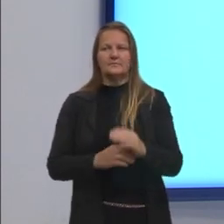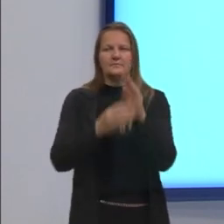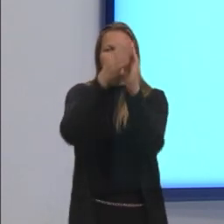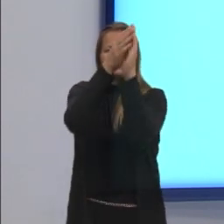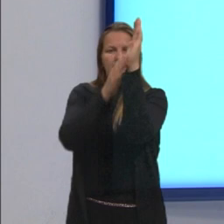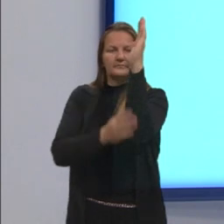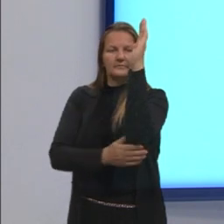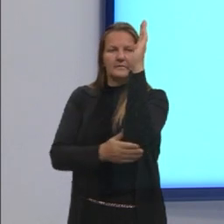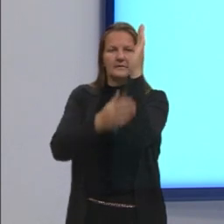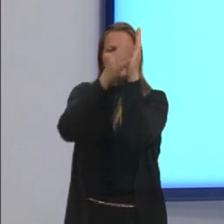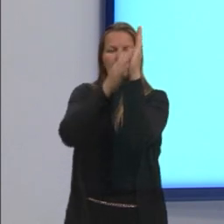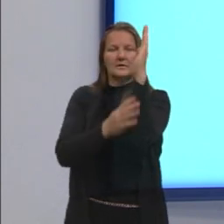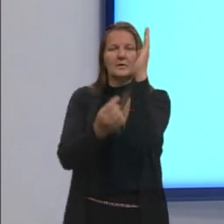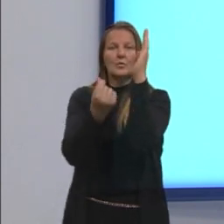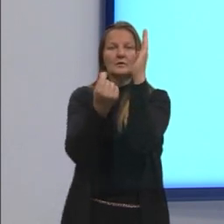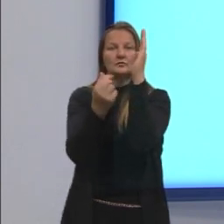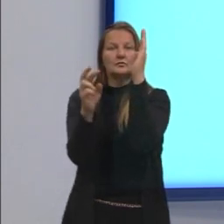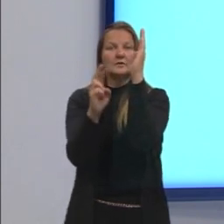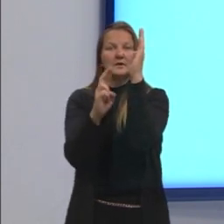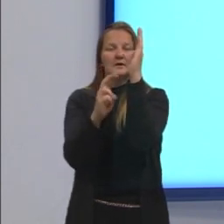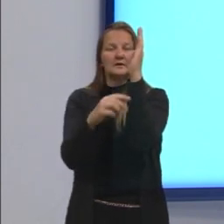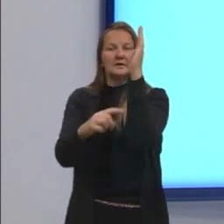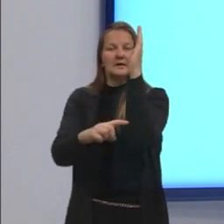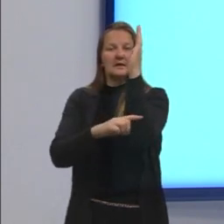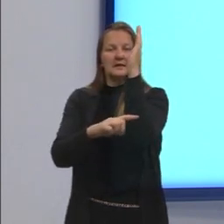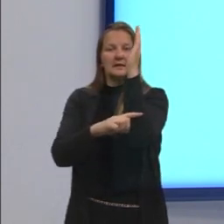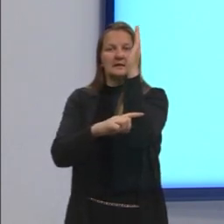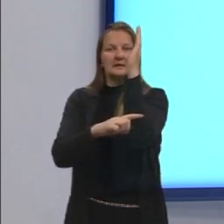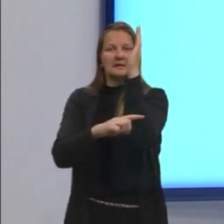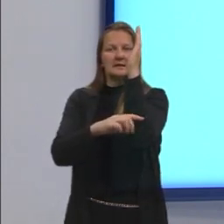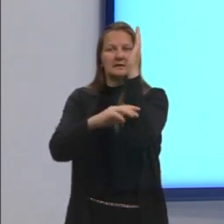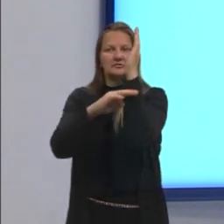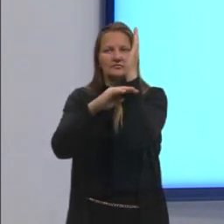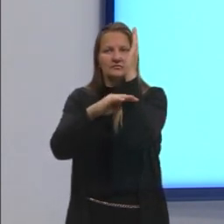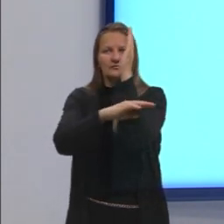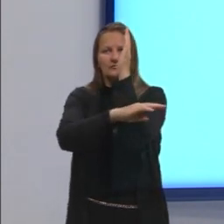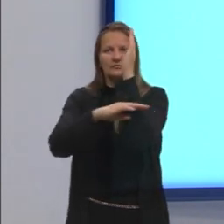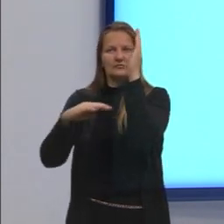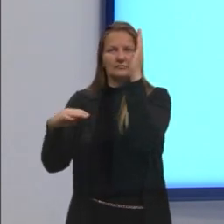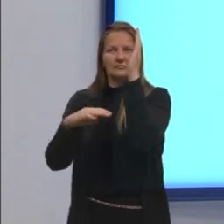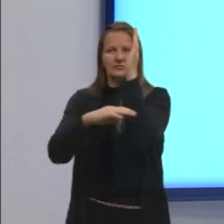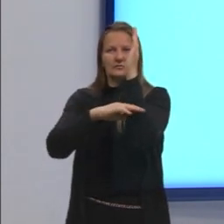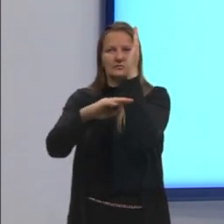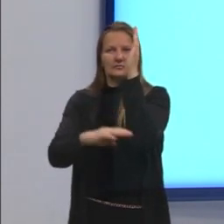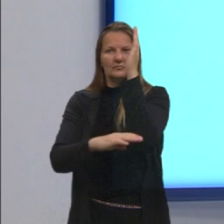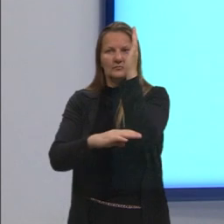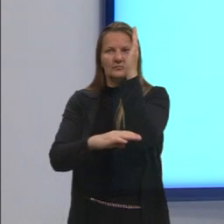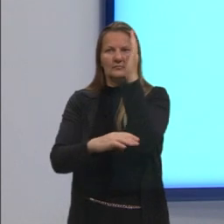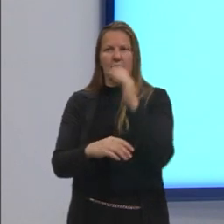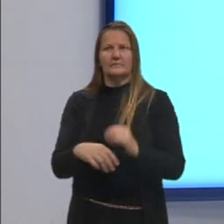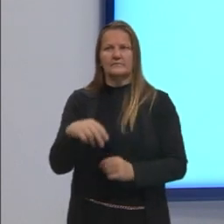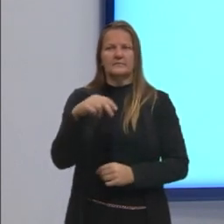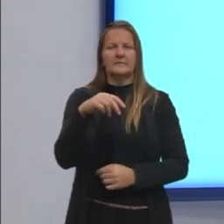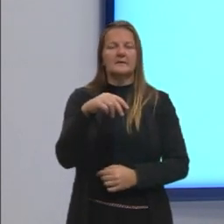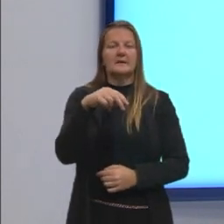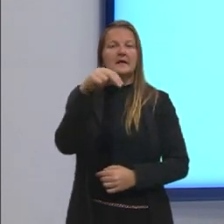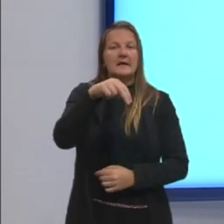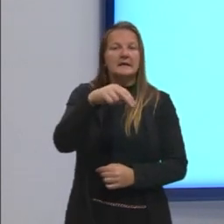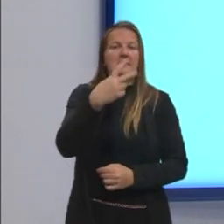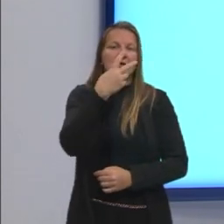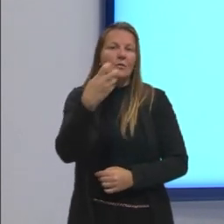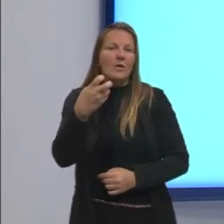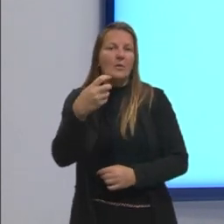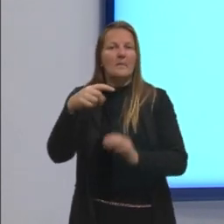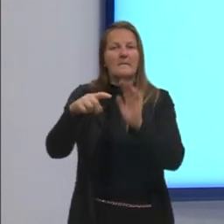real que nesse caso aqui foi negativo mas ok eu vou pegar e vou dizer que o n é igual a menos 1000